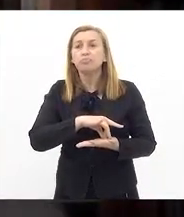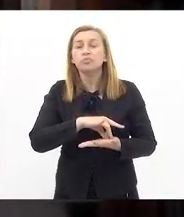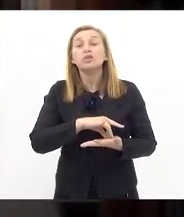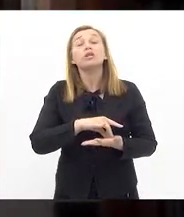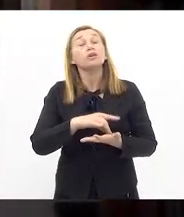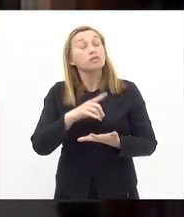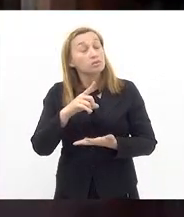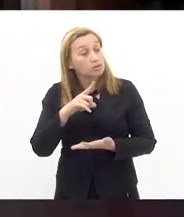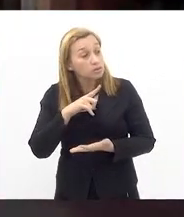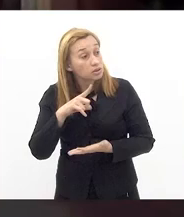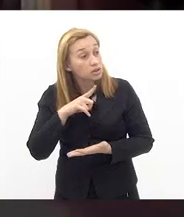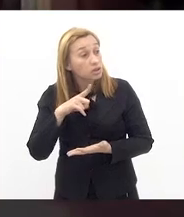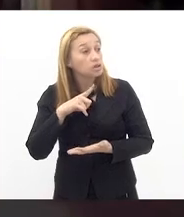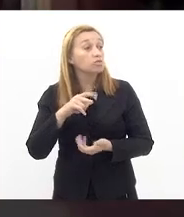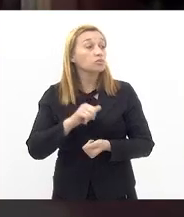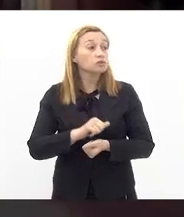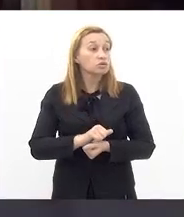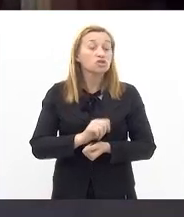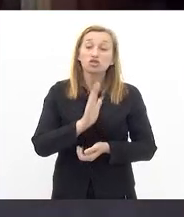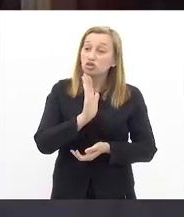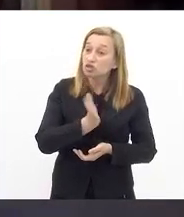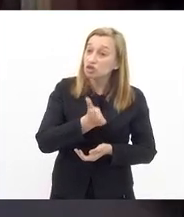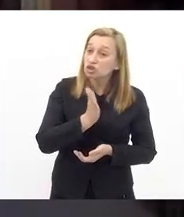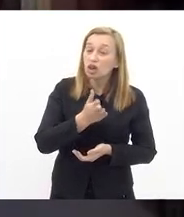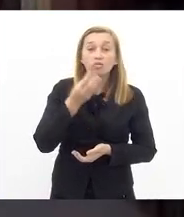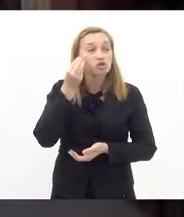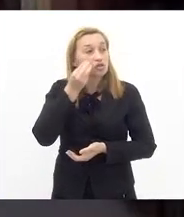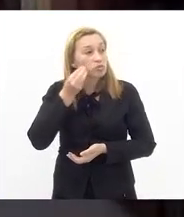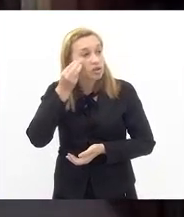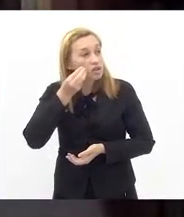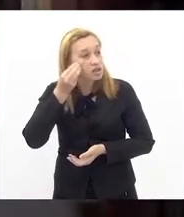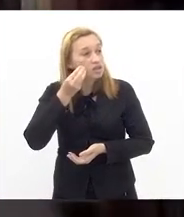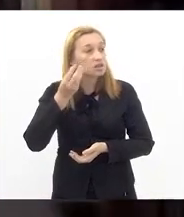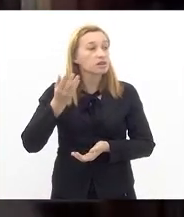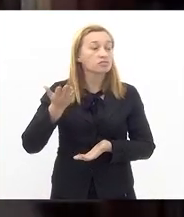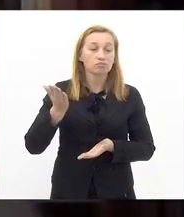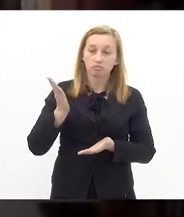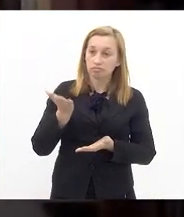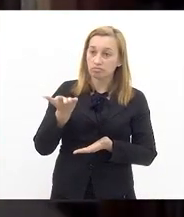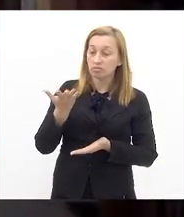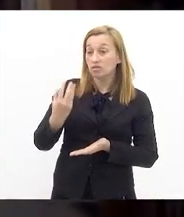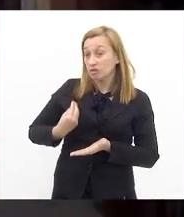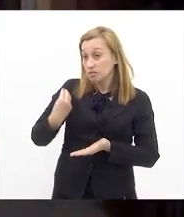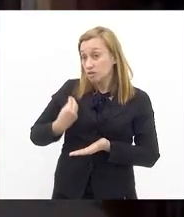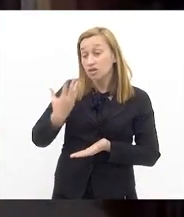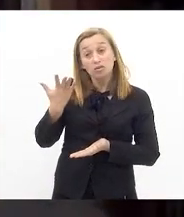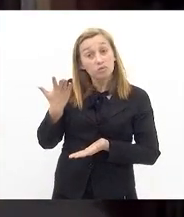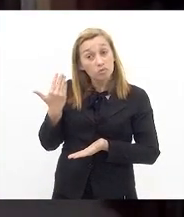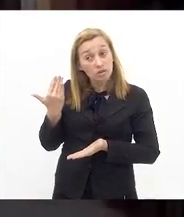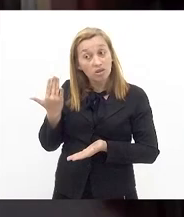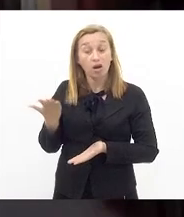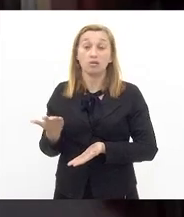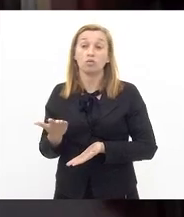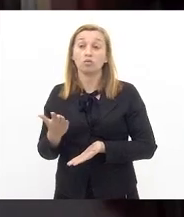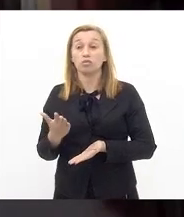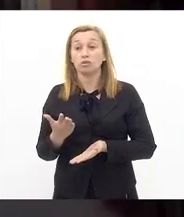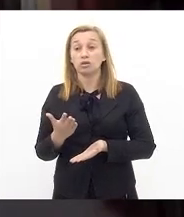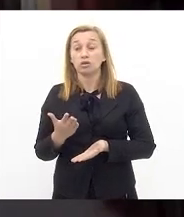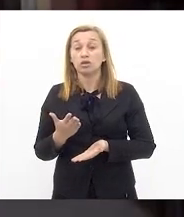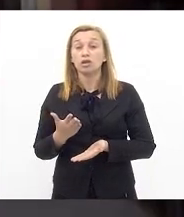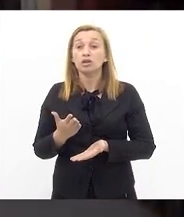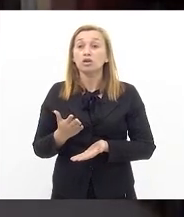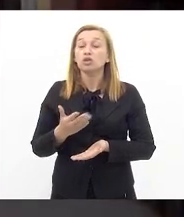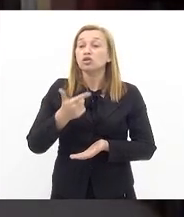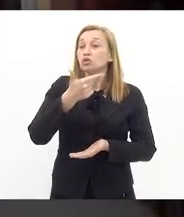nós temos aí já uma experiência vivida. A experiência vivida é que